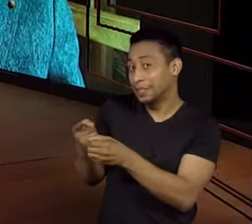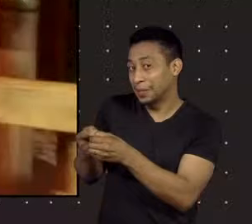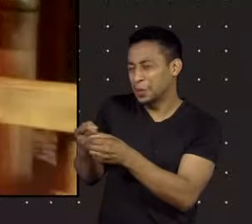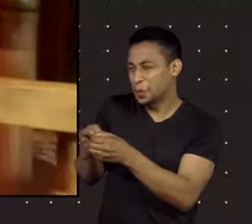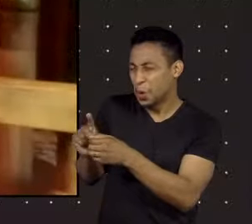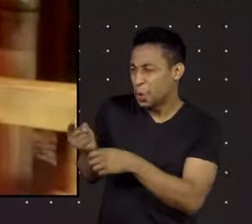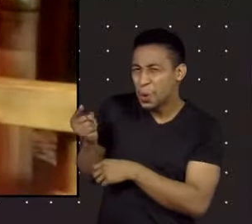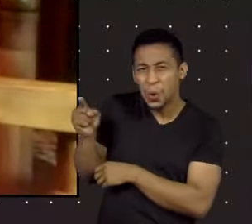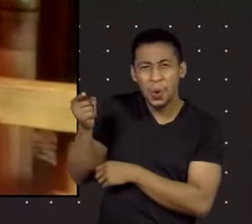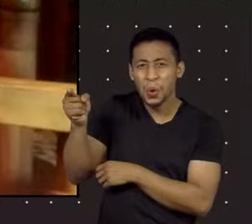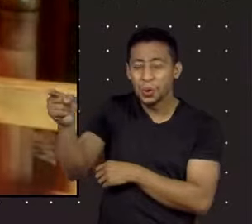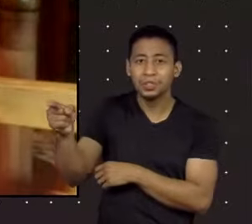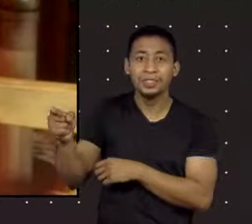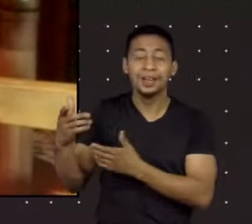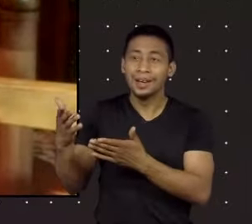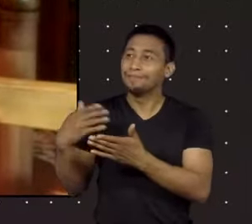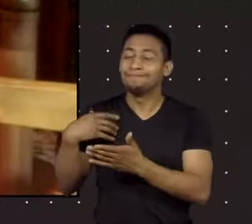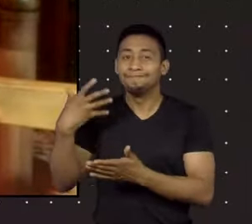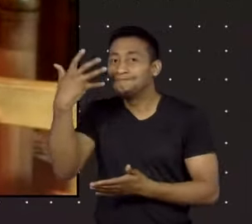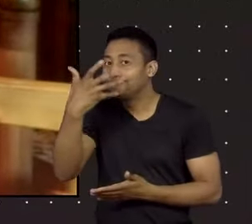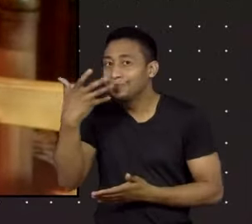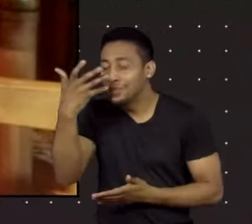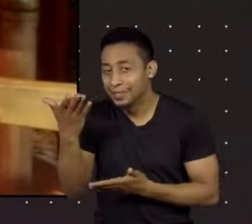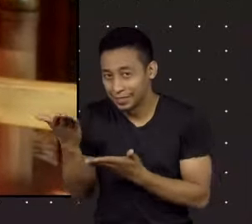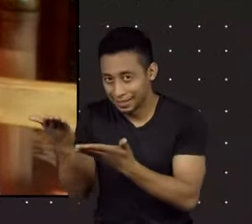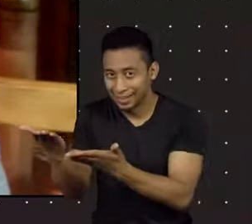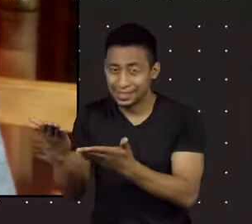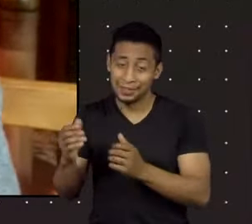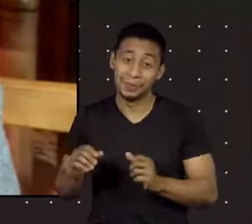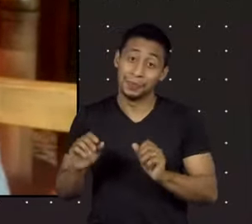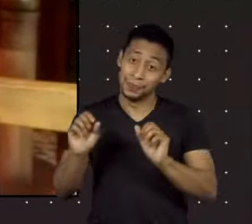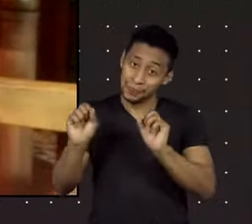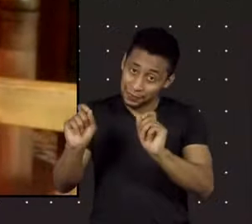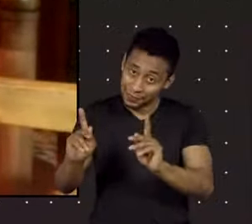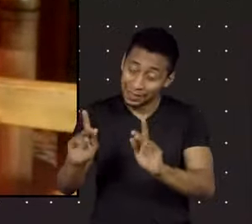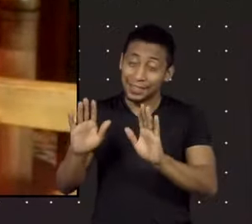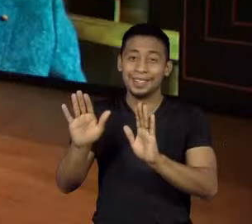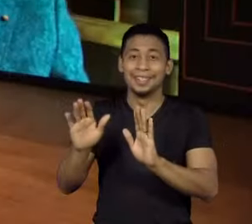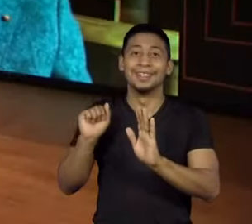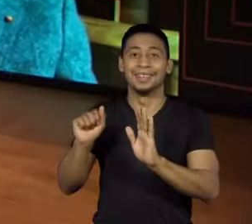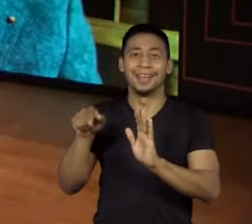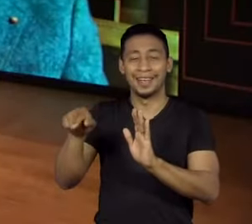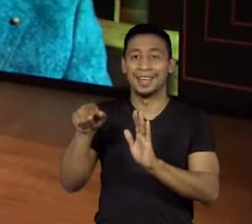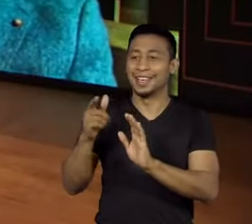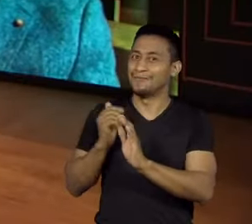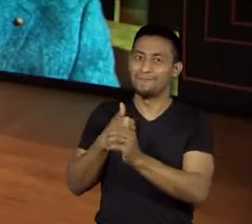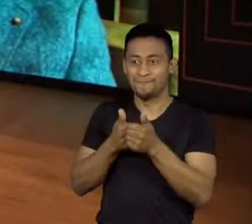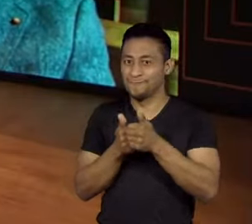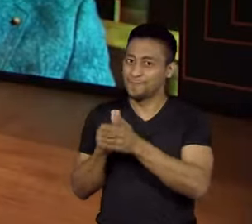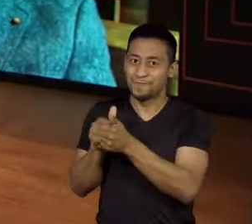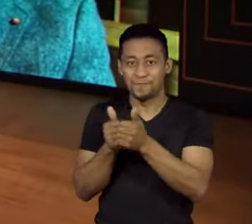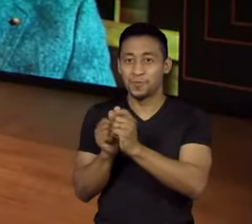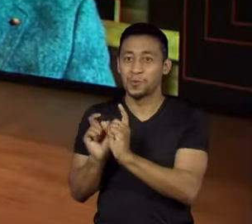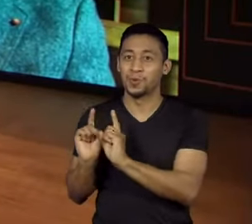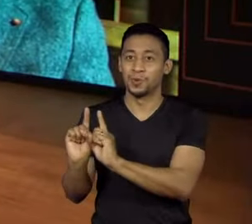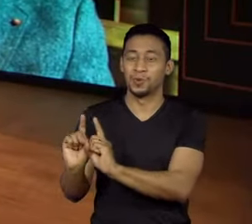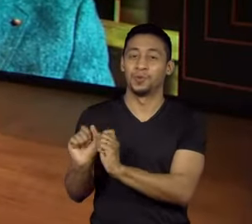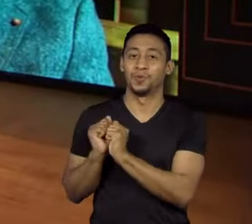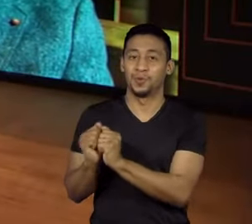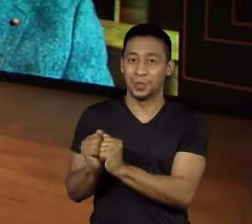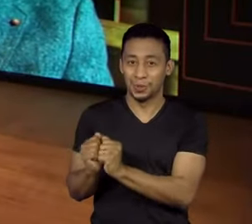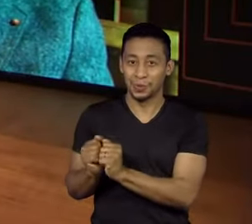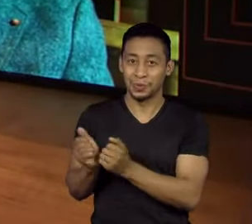Veneza, porque, né? Fiquei apaixonado. Eu grudei no Kurt Lang e não deixei ele ficar longe de mim nunca. Passamos a nos